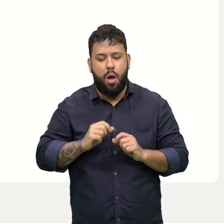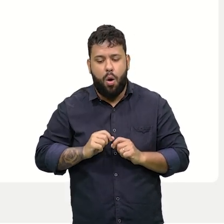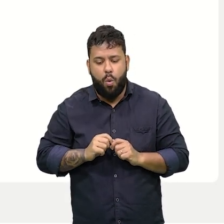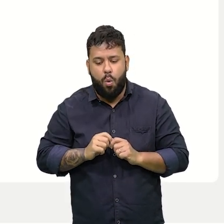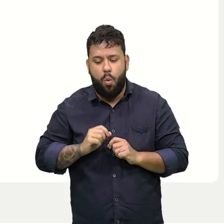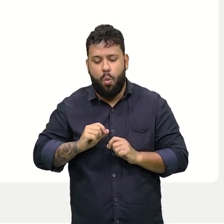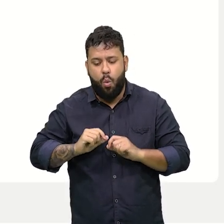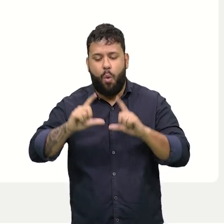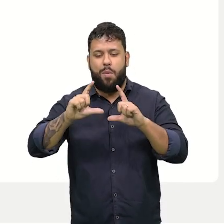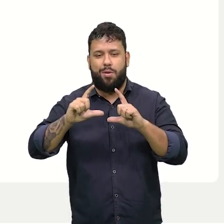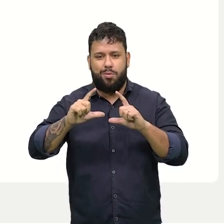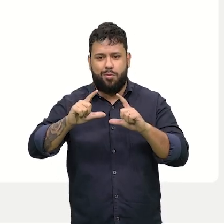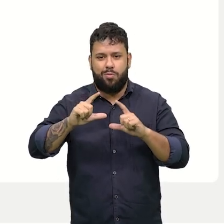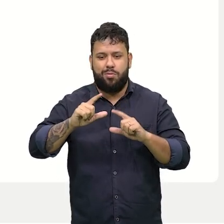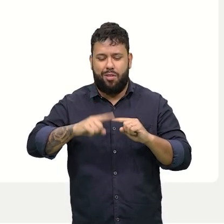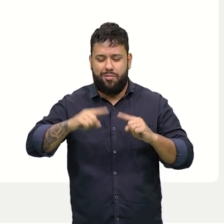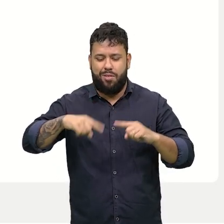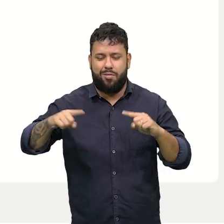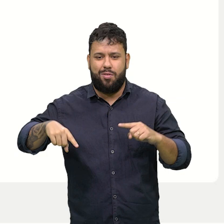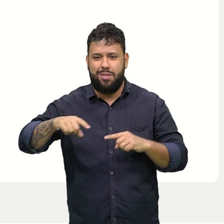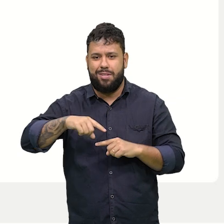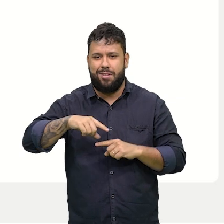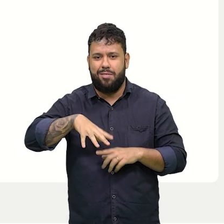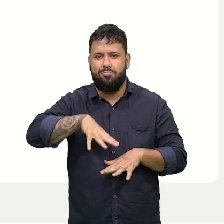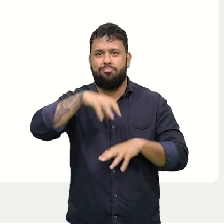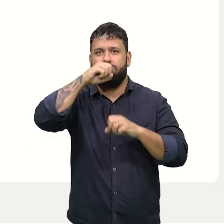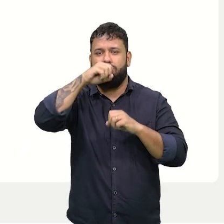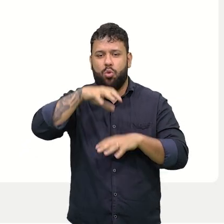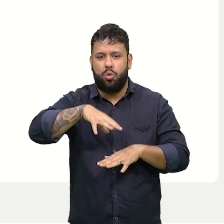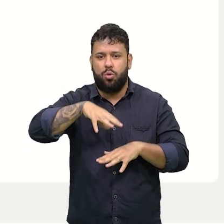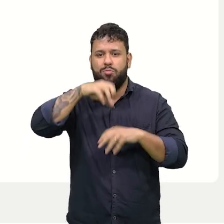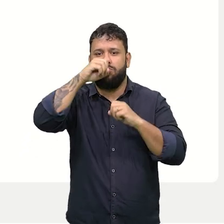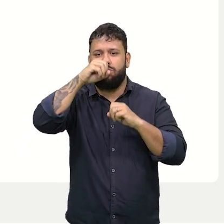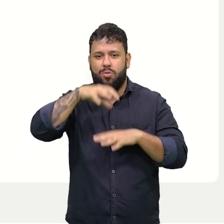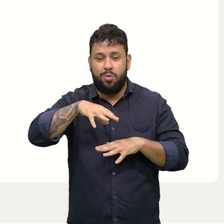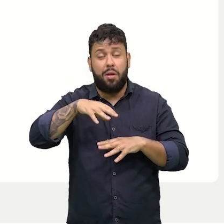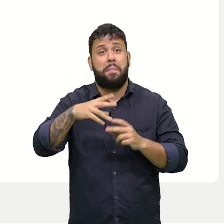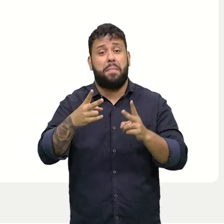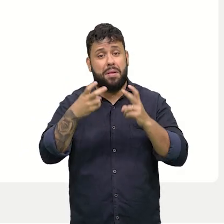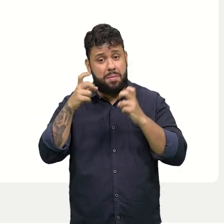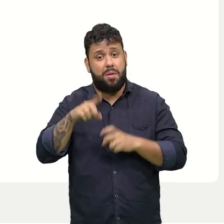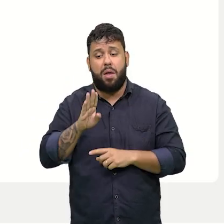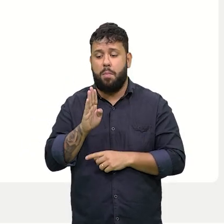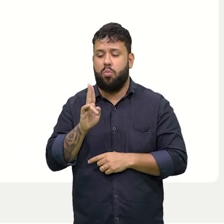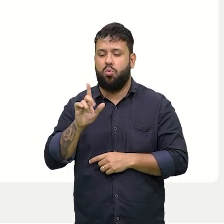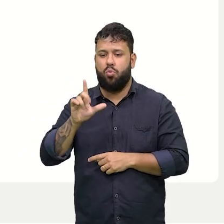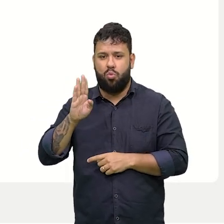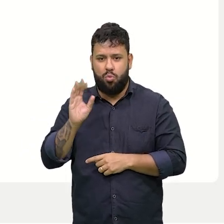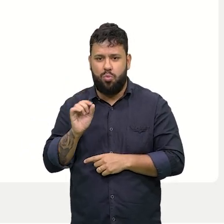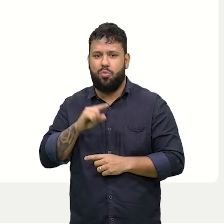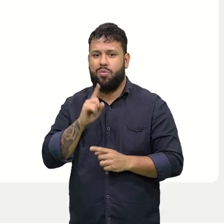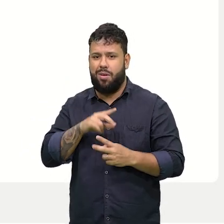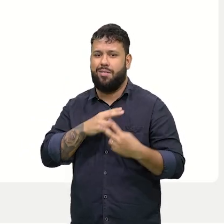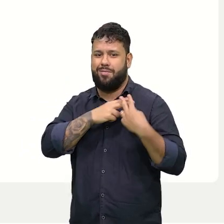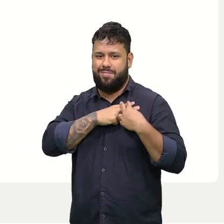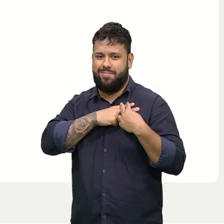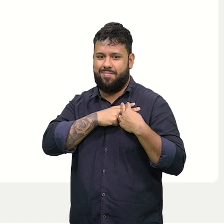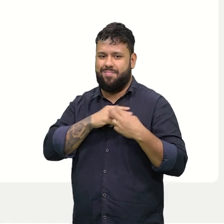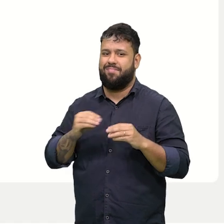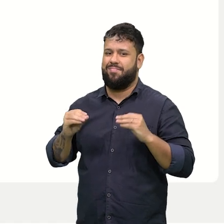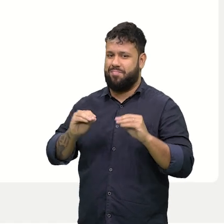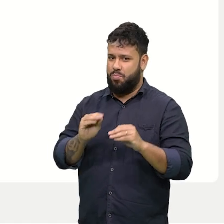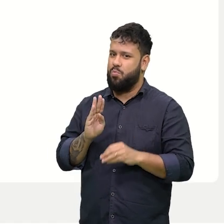Quem promove o aumento da frequência respiratória, a gente acabou de ver que é o nosso bulbo